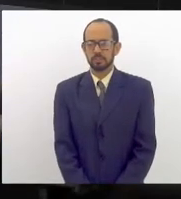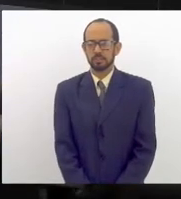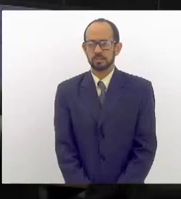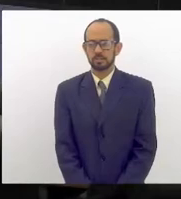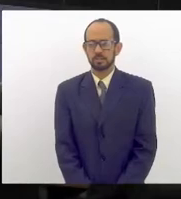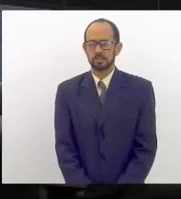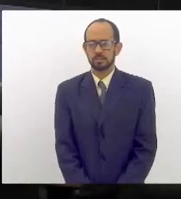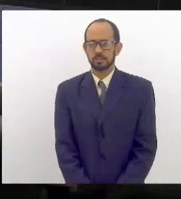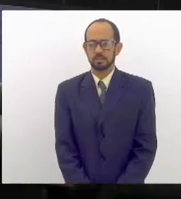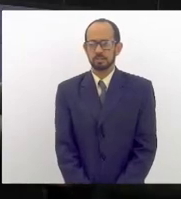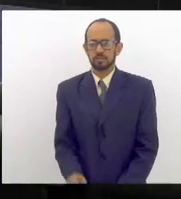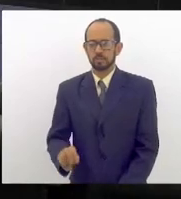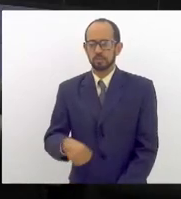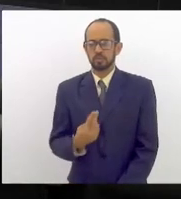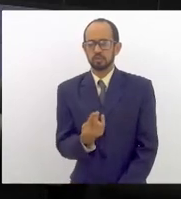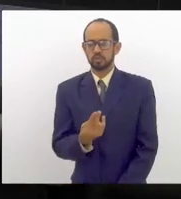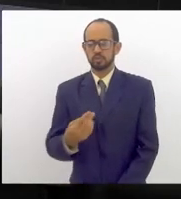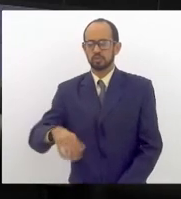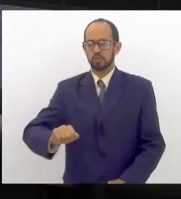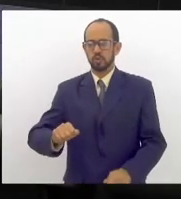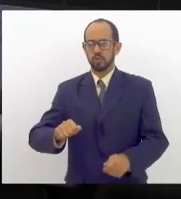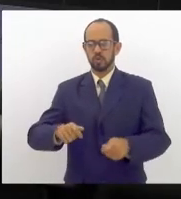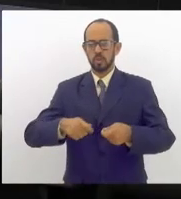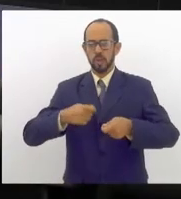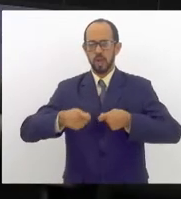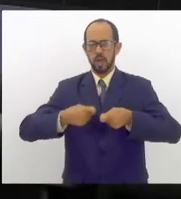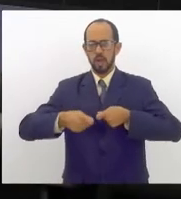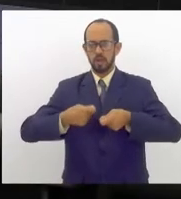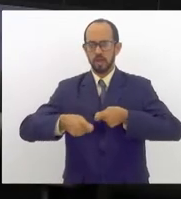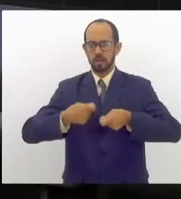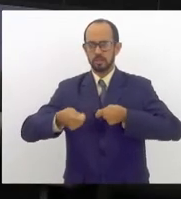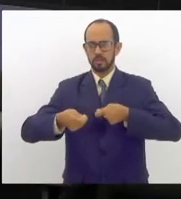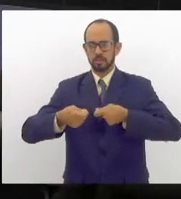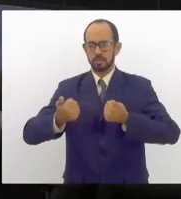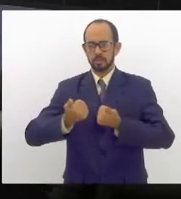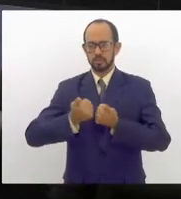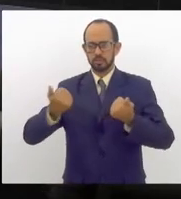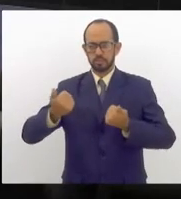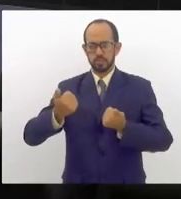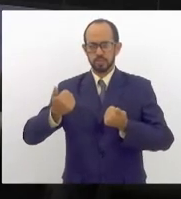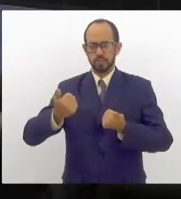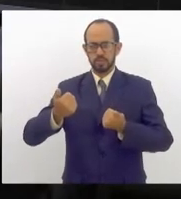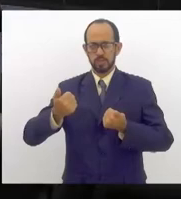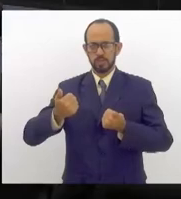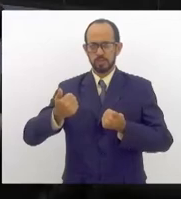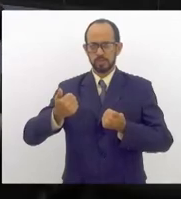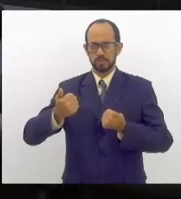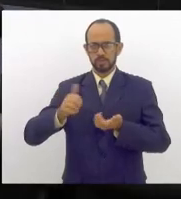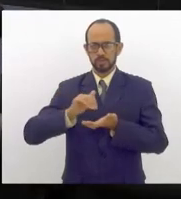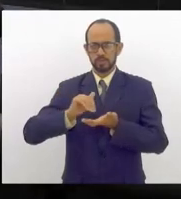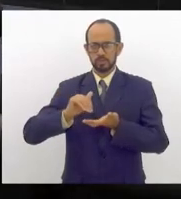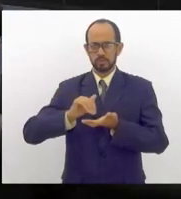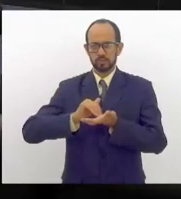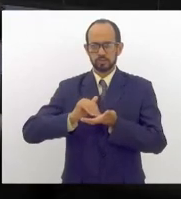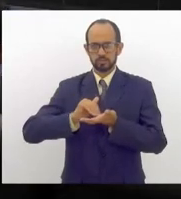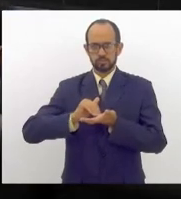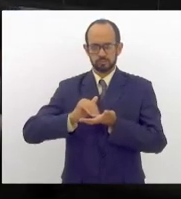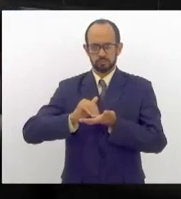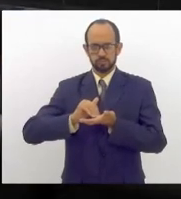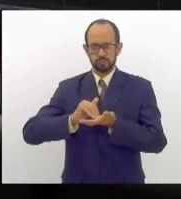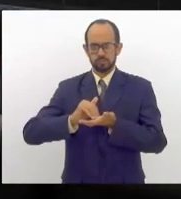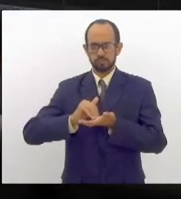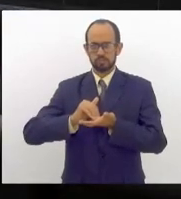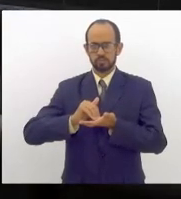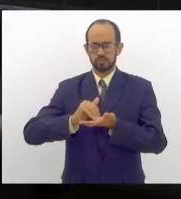eu sou eu sou Analista de políticas públicas o superintendente da eu o Alex bolsas no qual estou aqui a